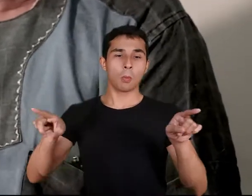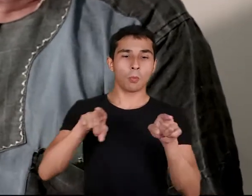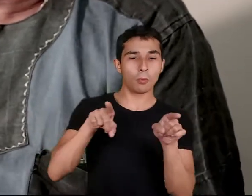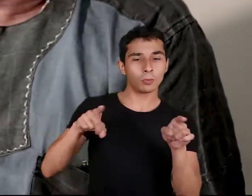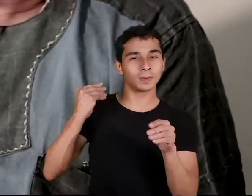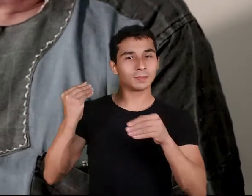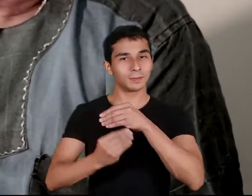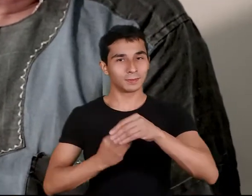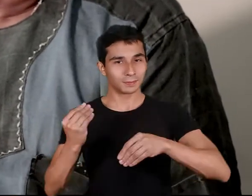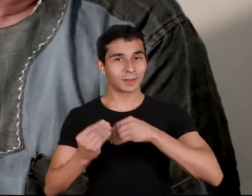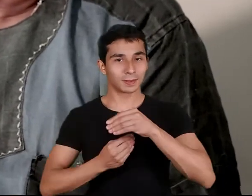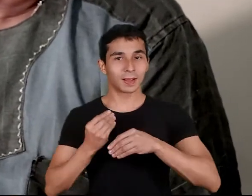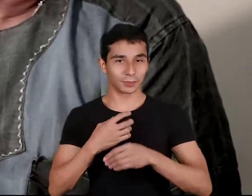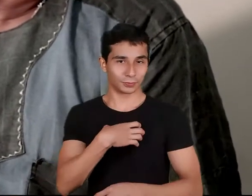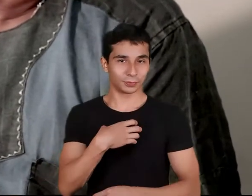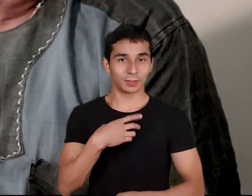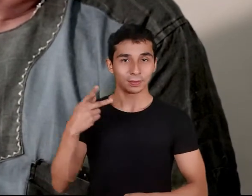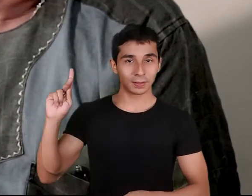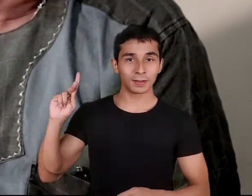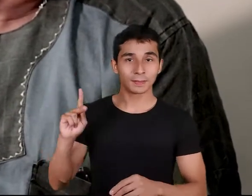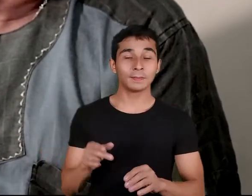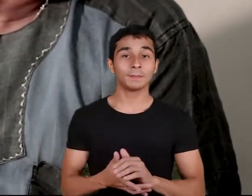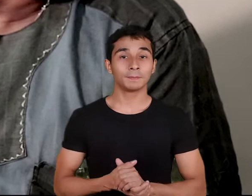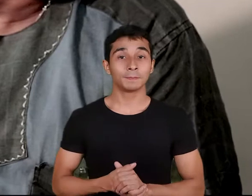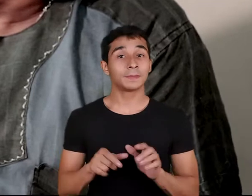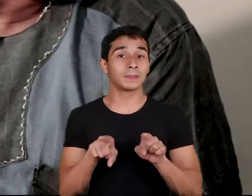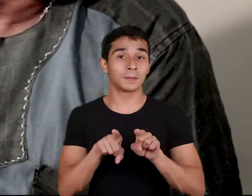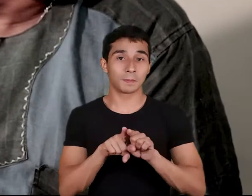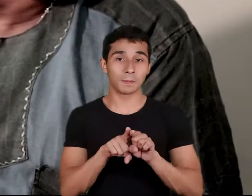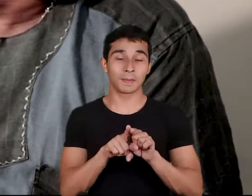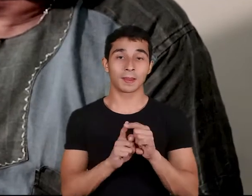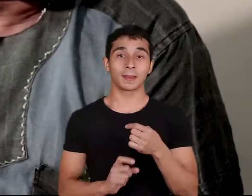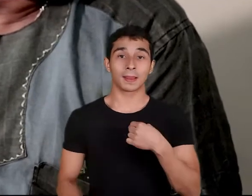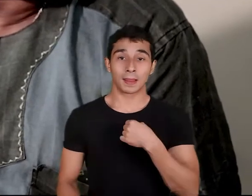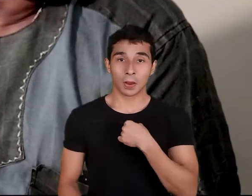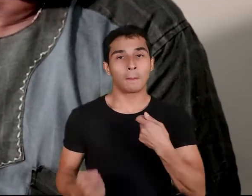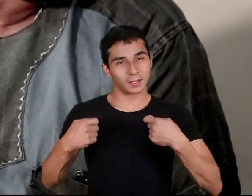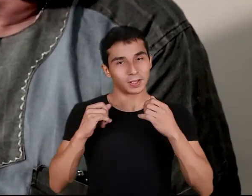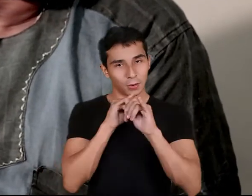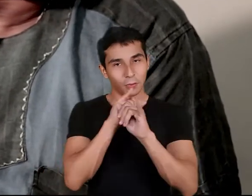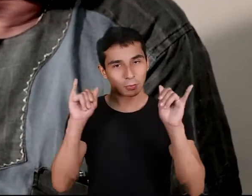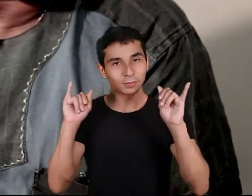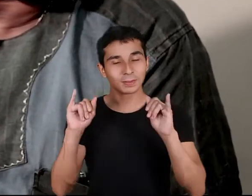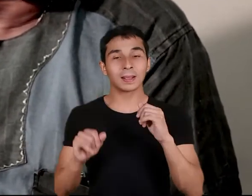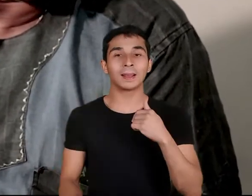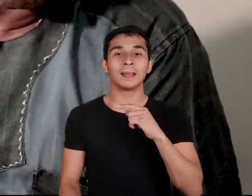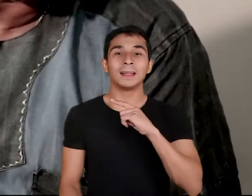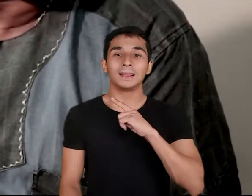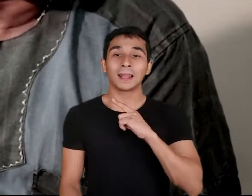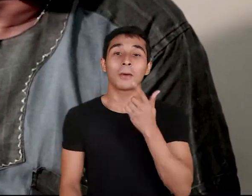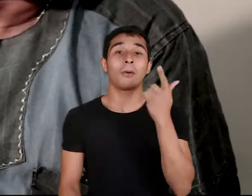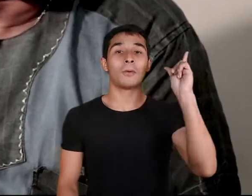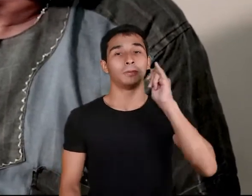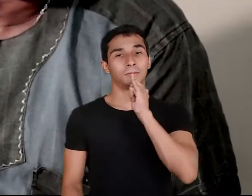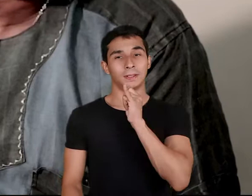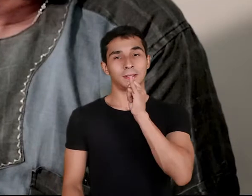né? E também eu tenho, né, não posso deixar de falar, eu tenho aí um exemplo também